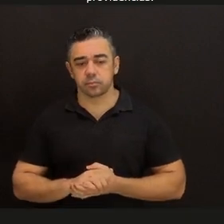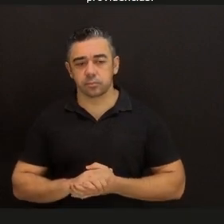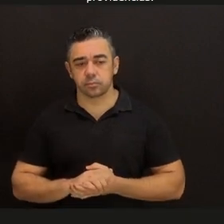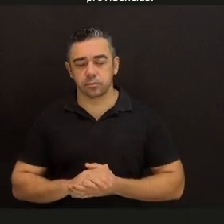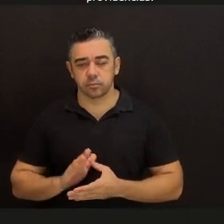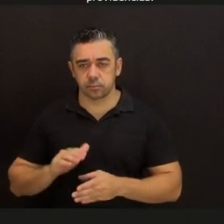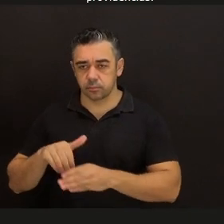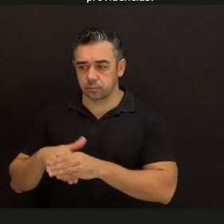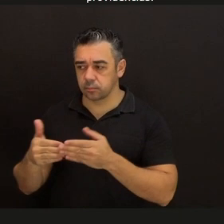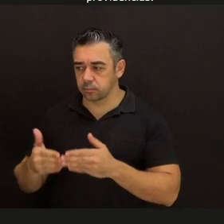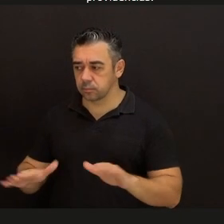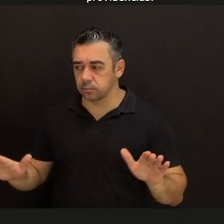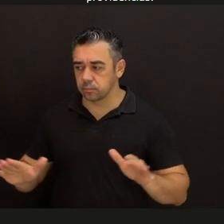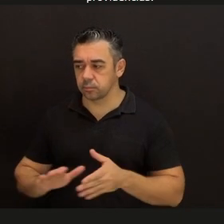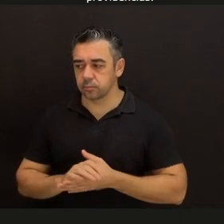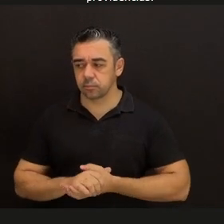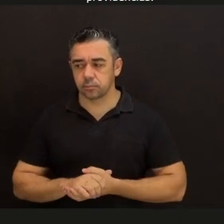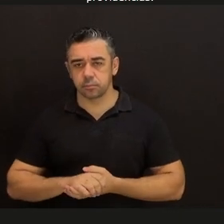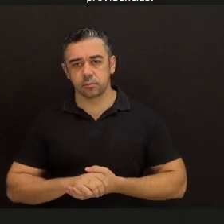votação aberta